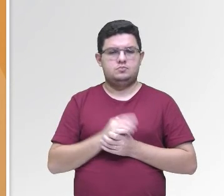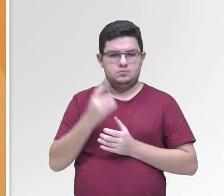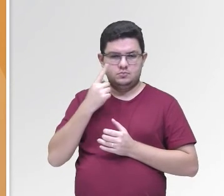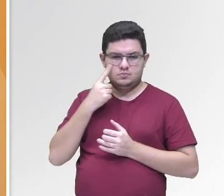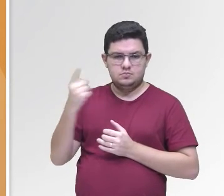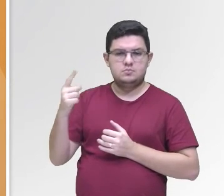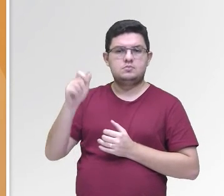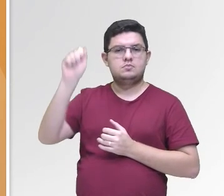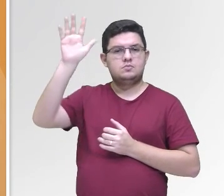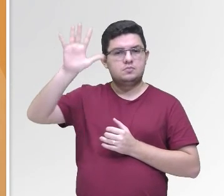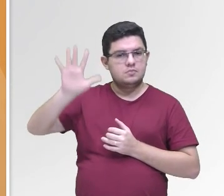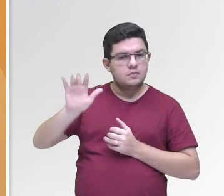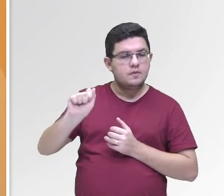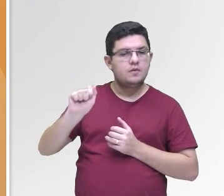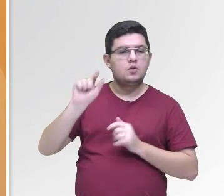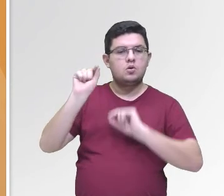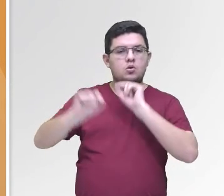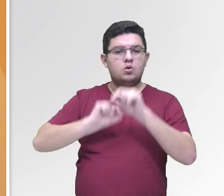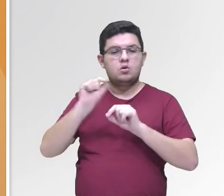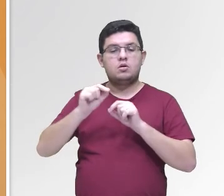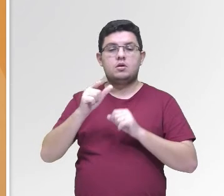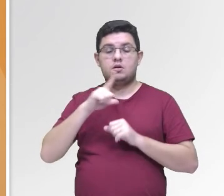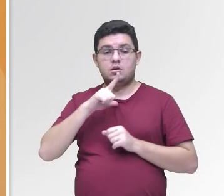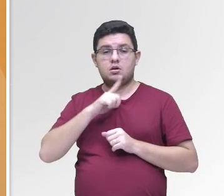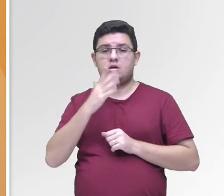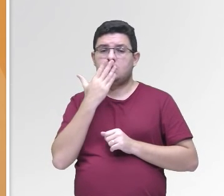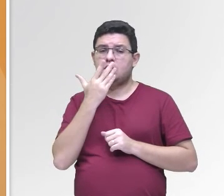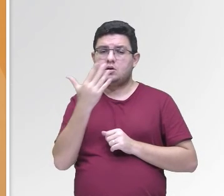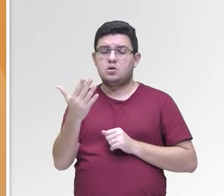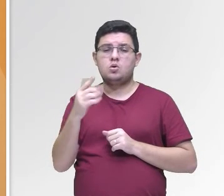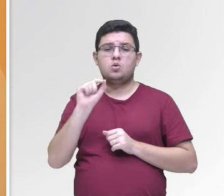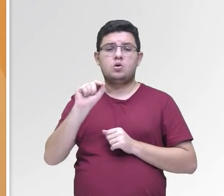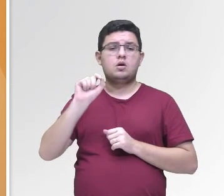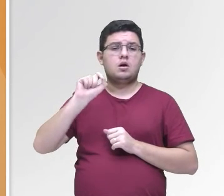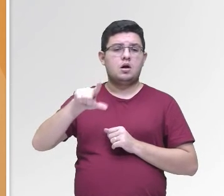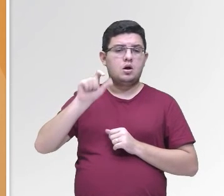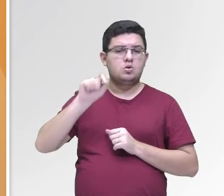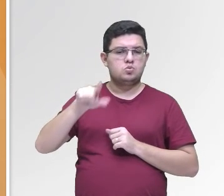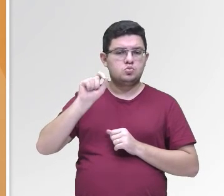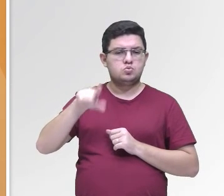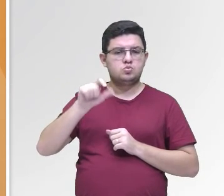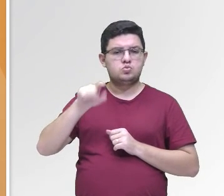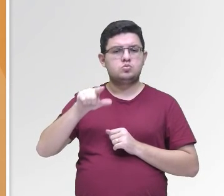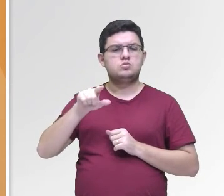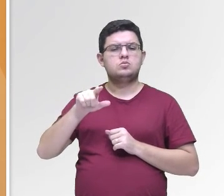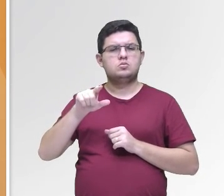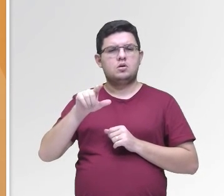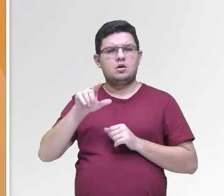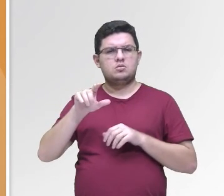temos aí, né, as cores azul, tá? Escuro,